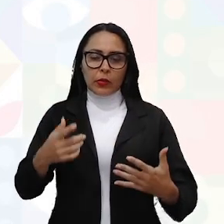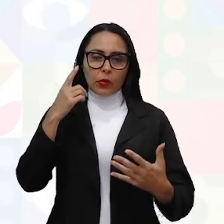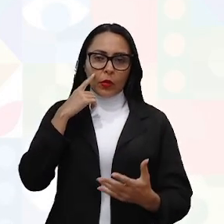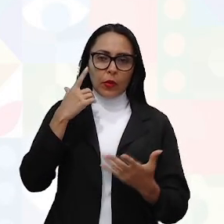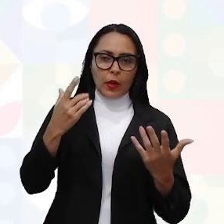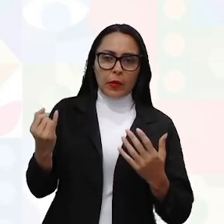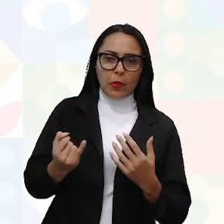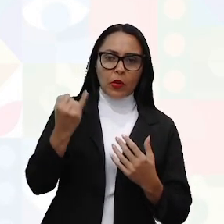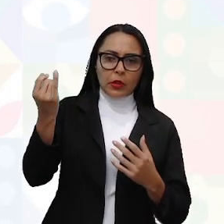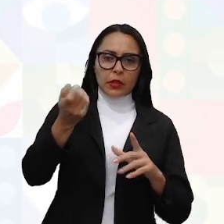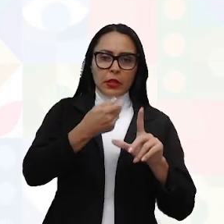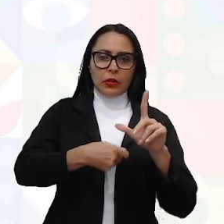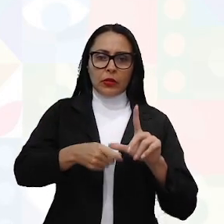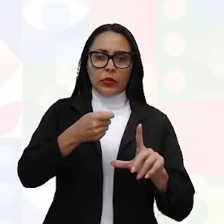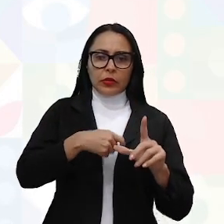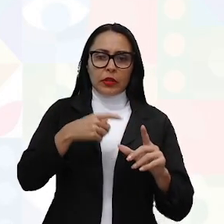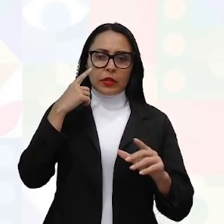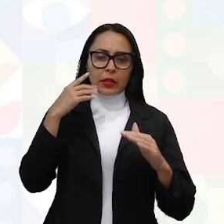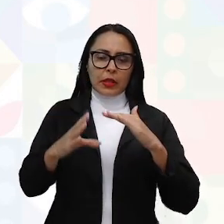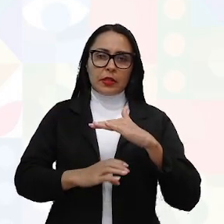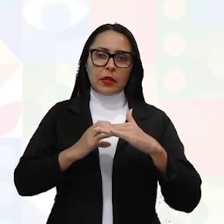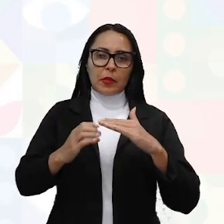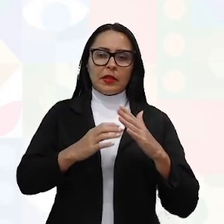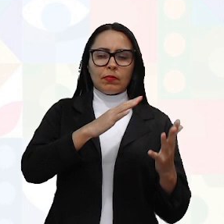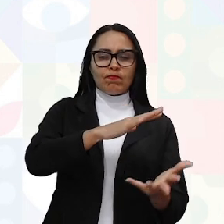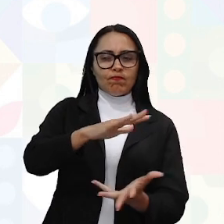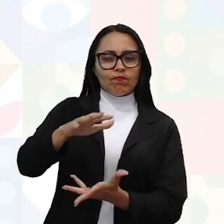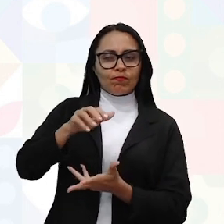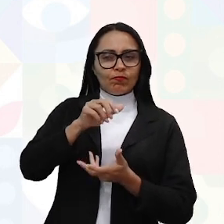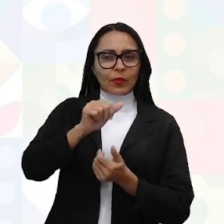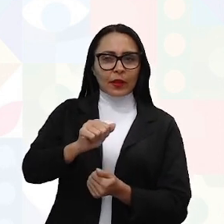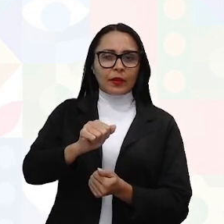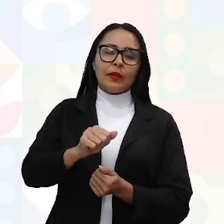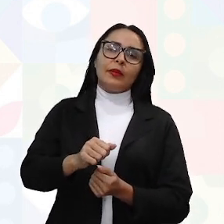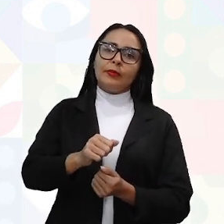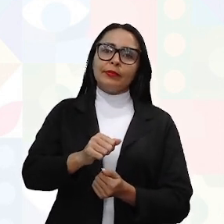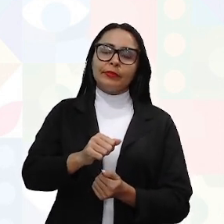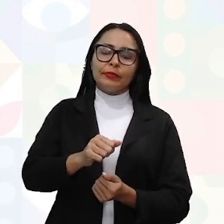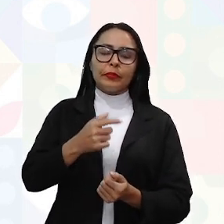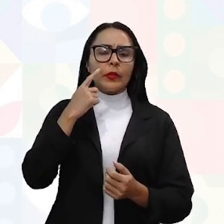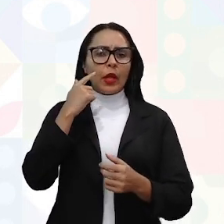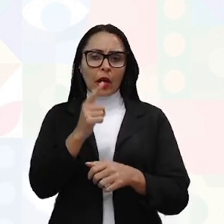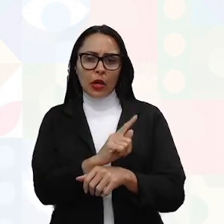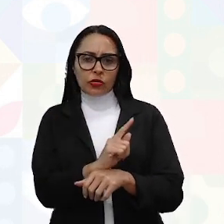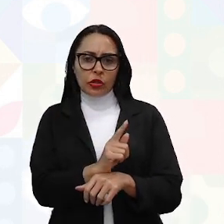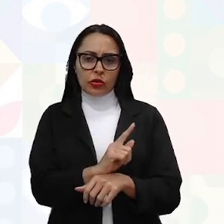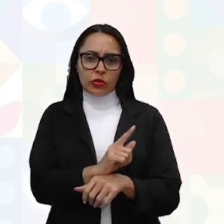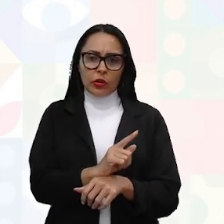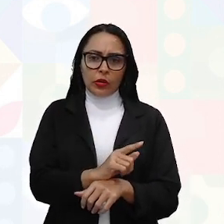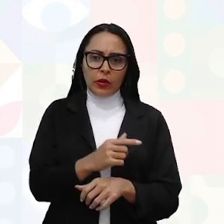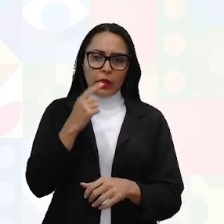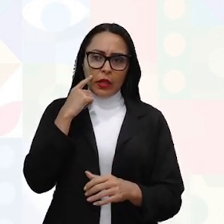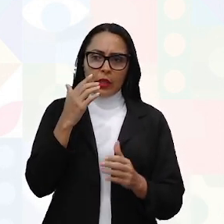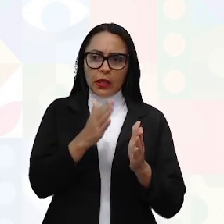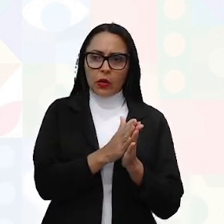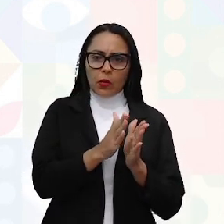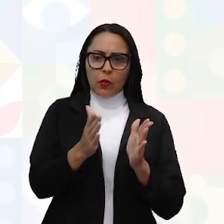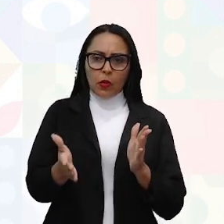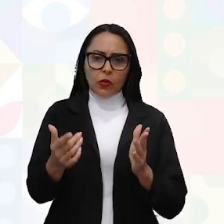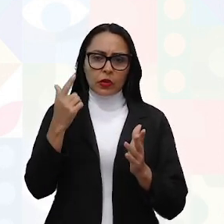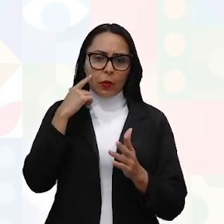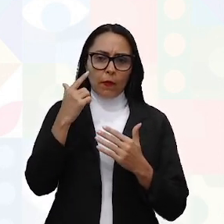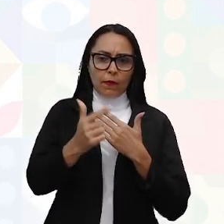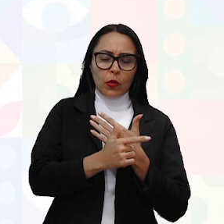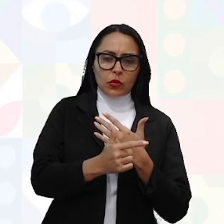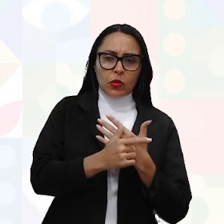papel da logística de suprimento nas empresas globalizadas. A gestão da cadeia de suprimentos ela é composta por